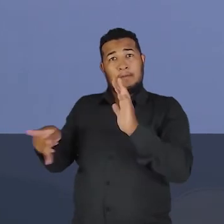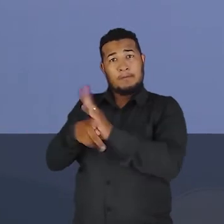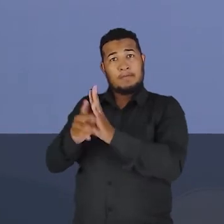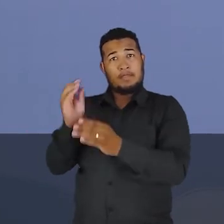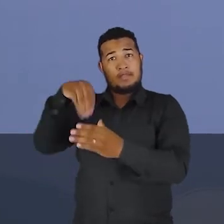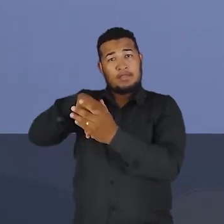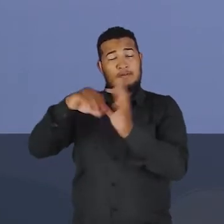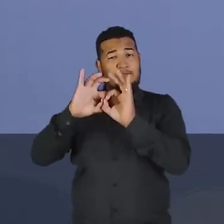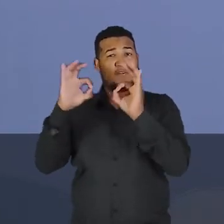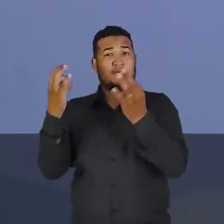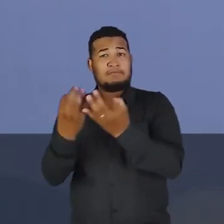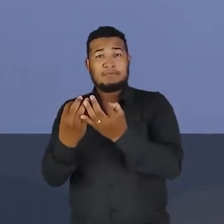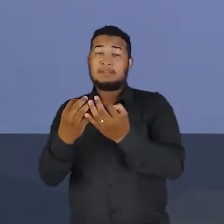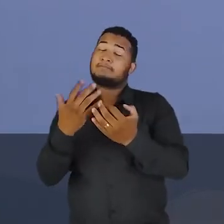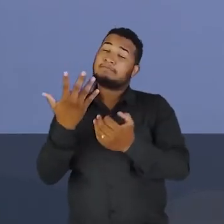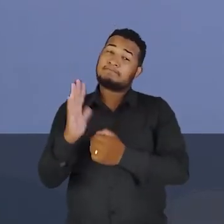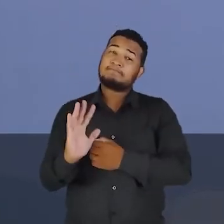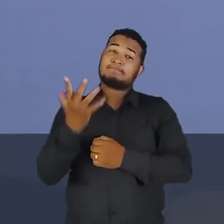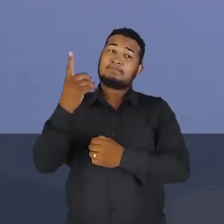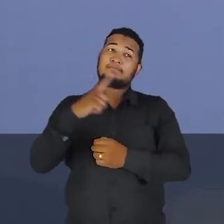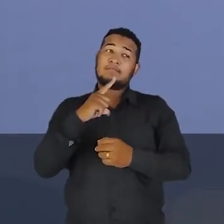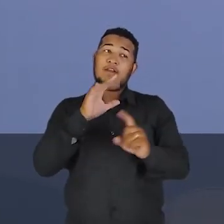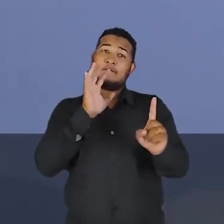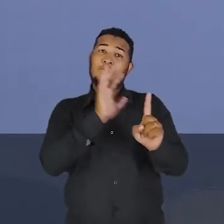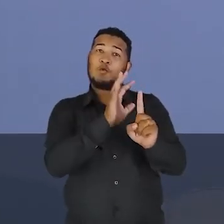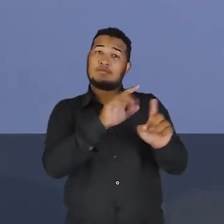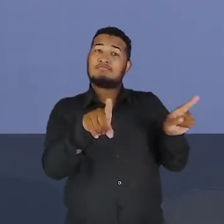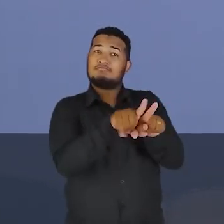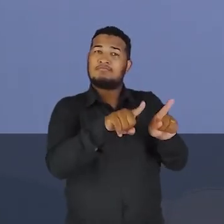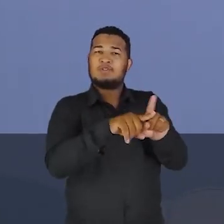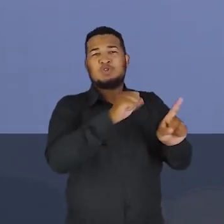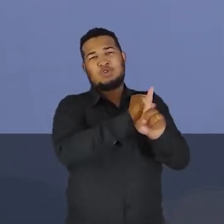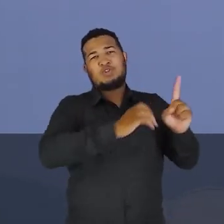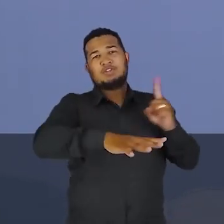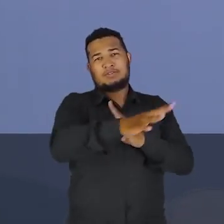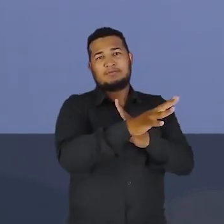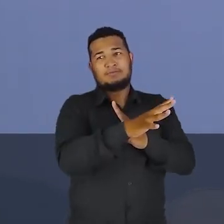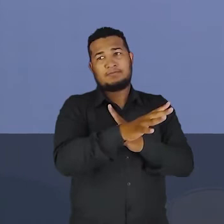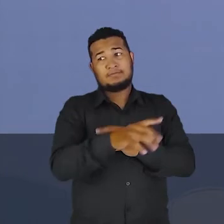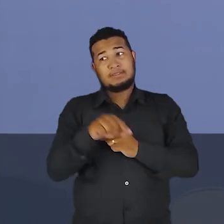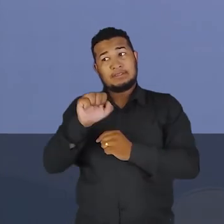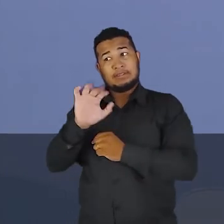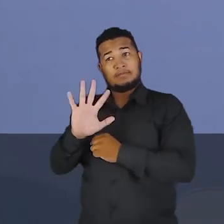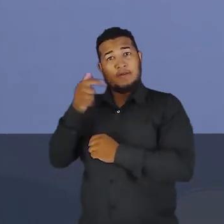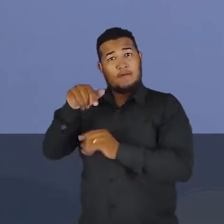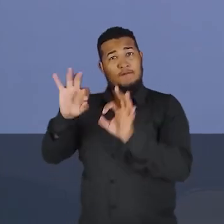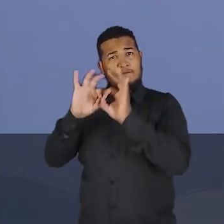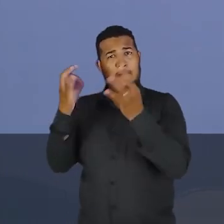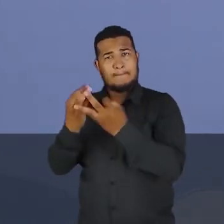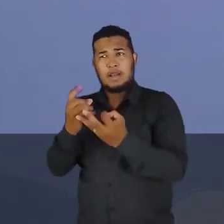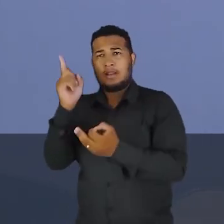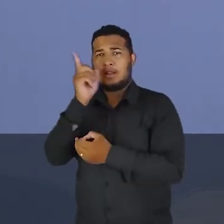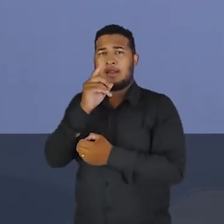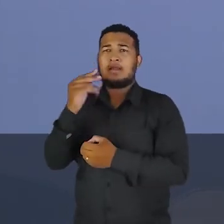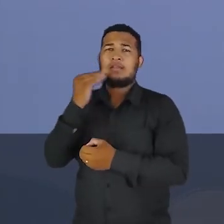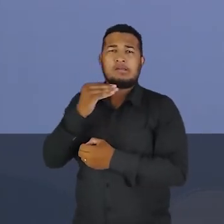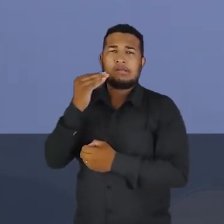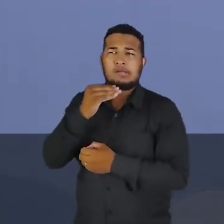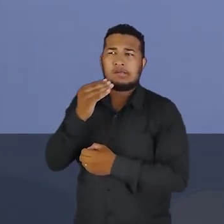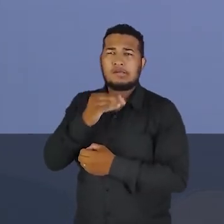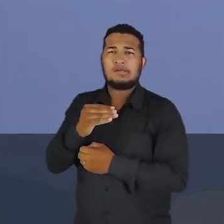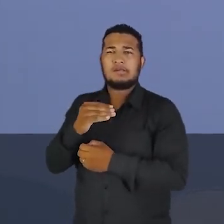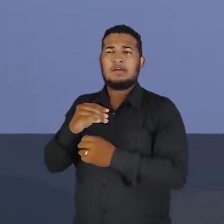por consequência, estão diretamente ligados à sociedade. Uma família mal constituída, uma família com um sistema